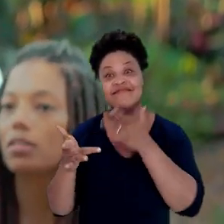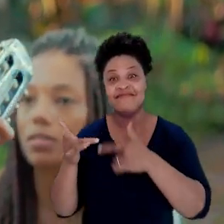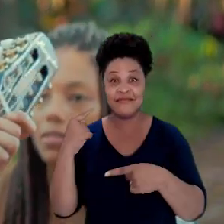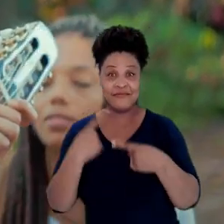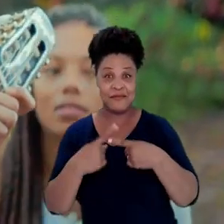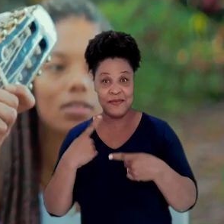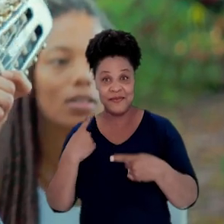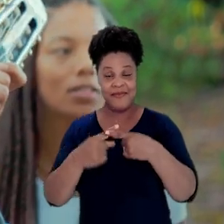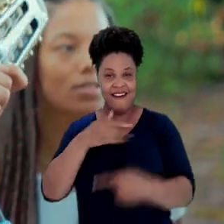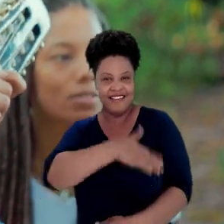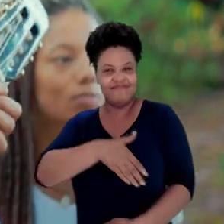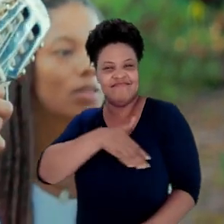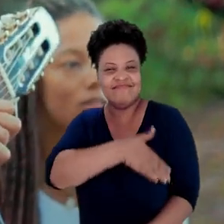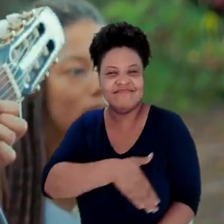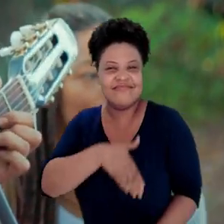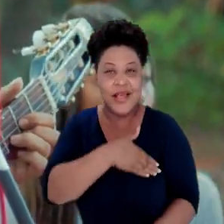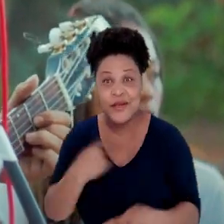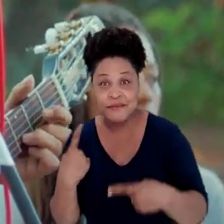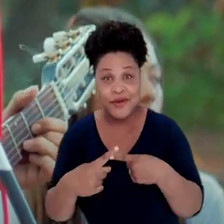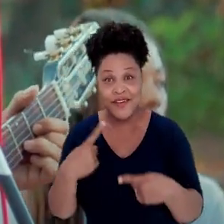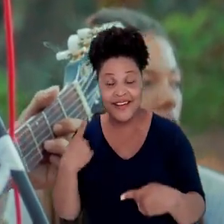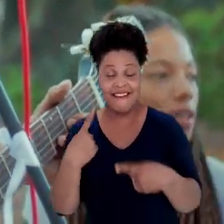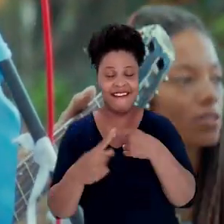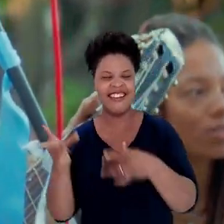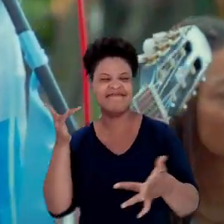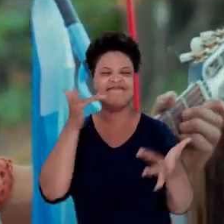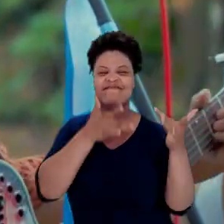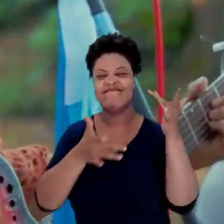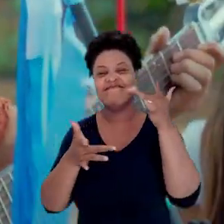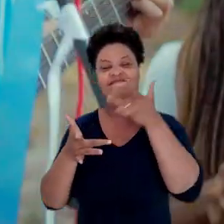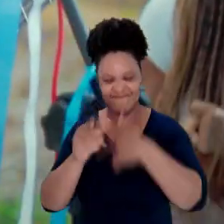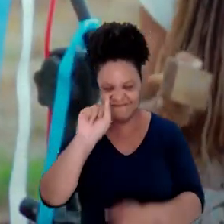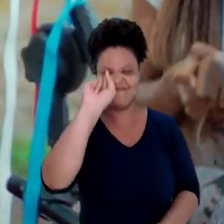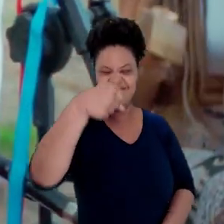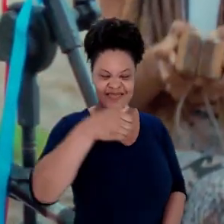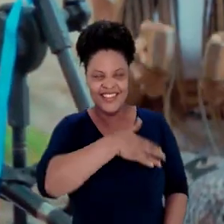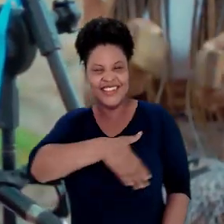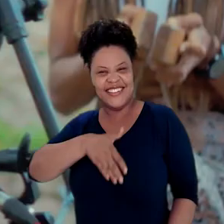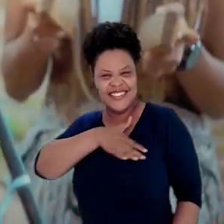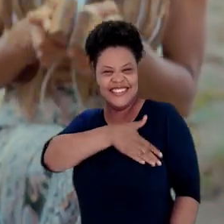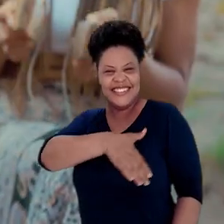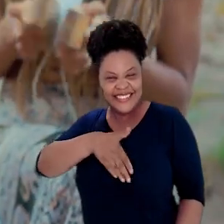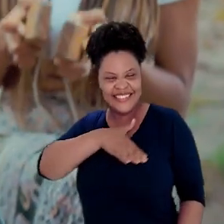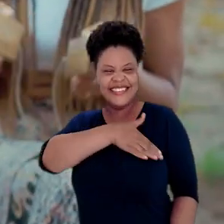demais, porque é gostoso demais, porque é gostoso demais.